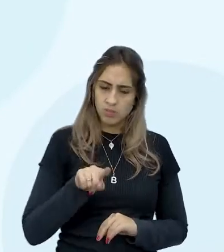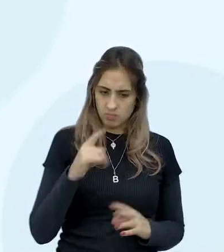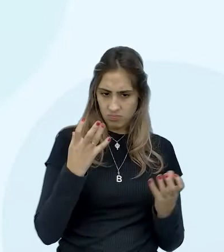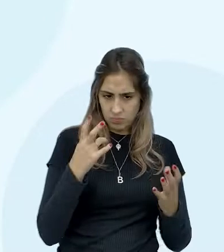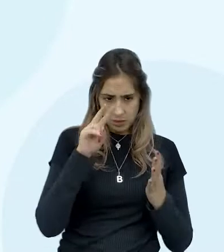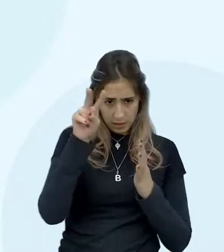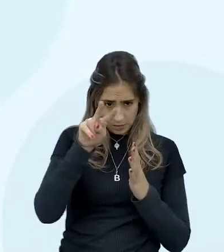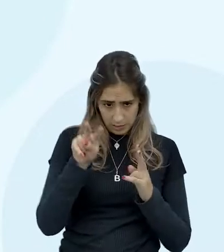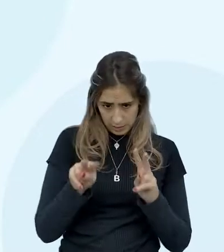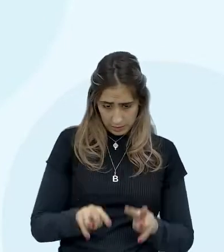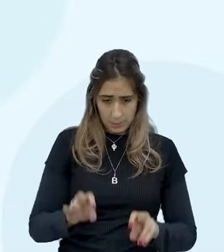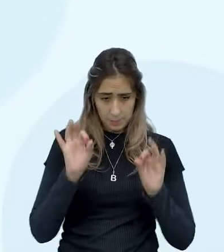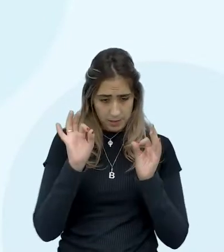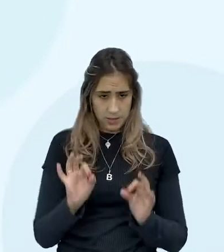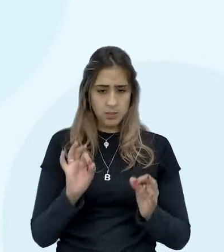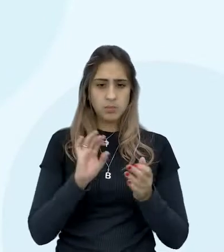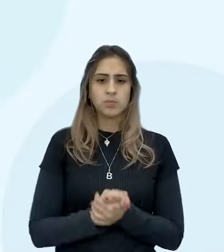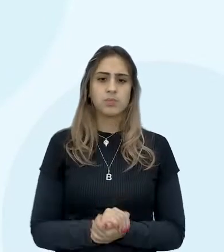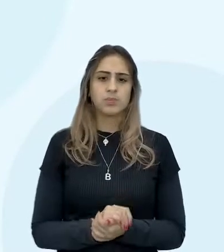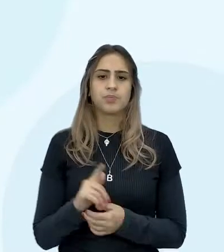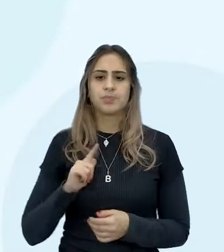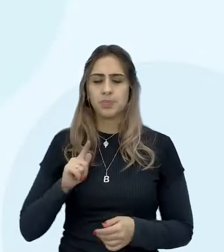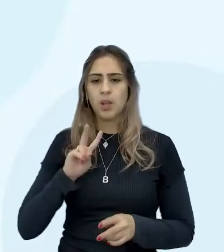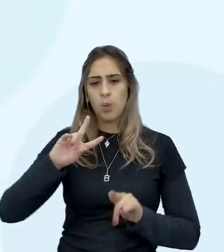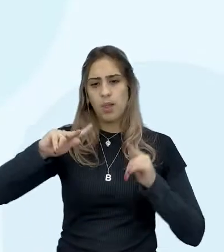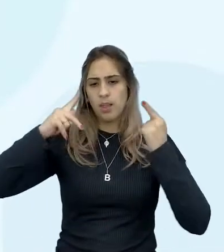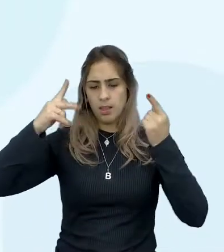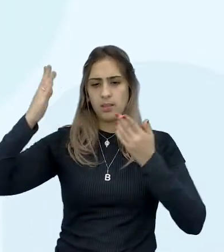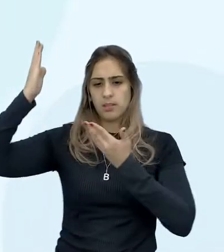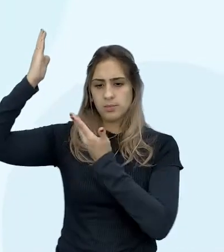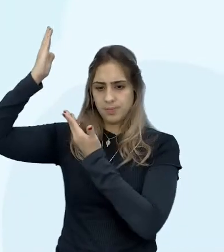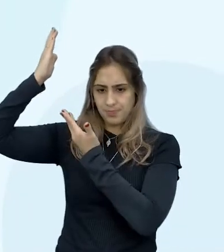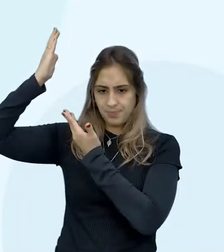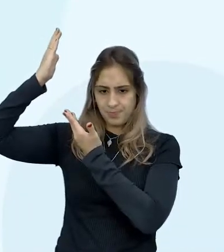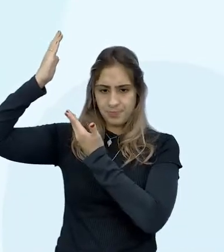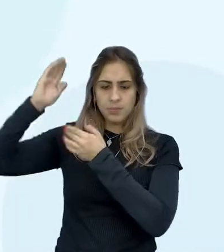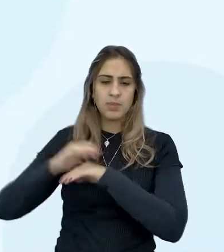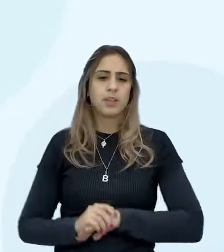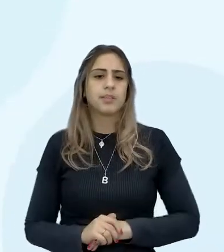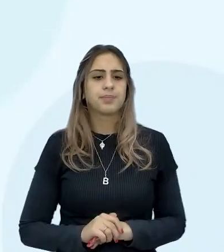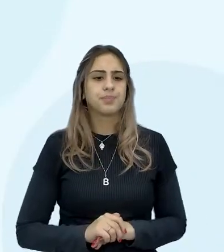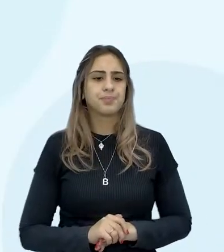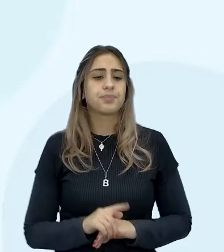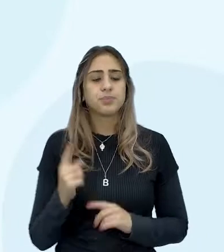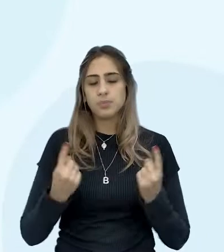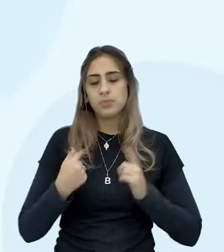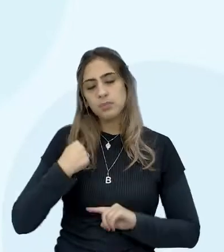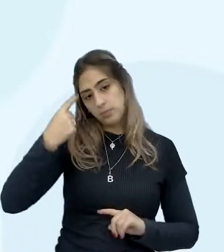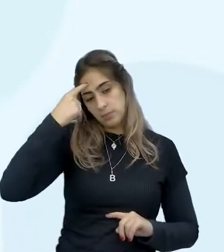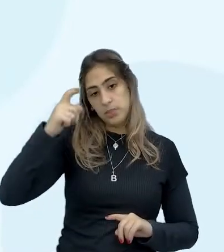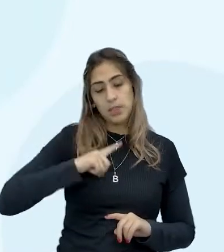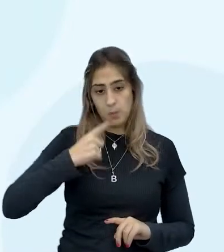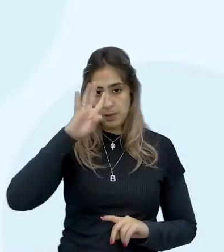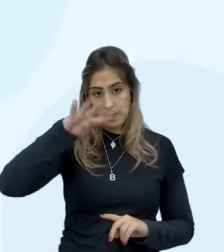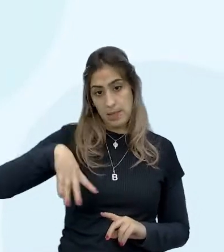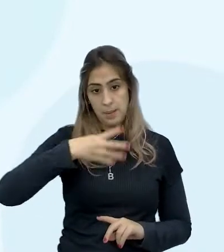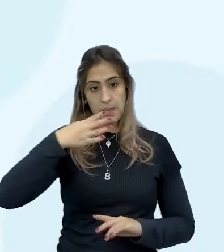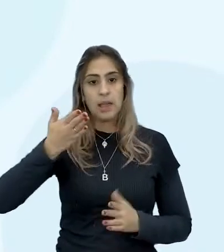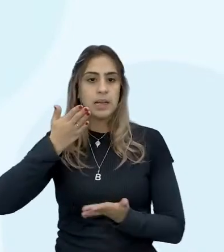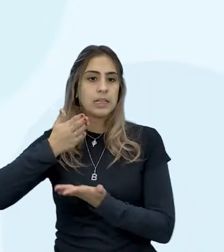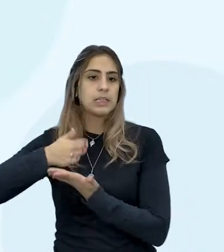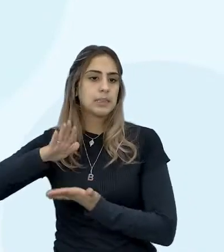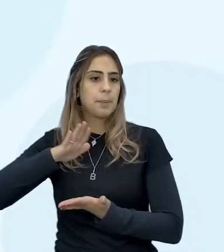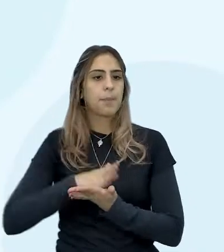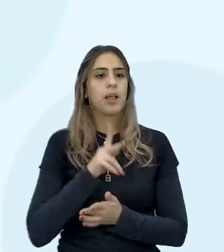ela integralmente, tem o link aí para vocês lerem, mas qual é a ideia? A gente tem aqui uma tabela que separa